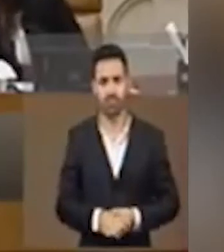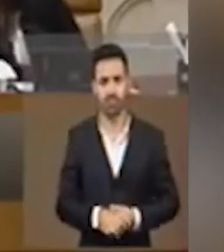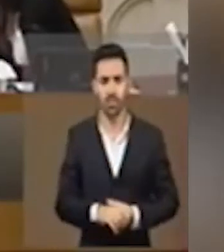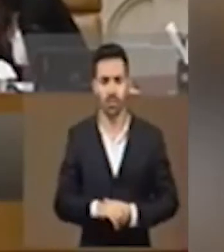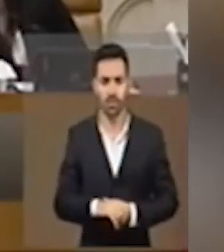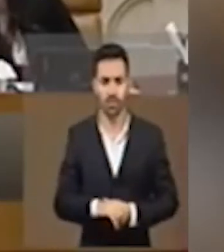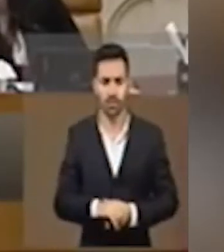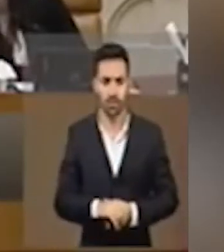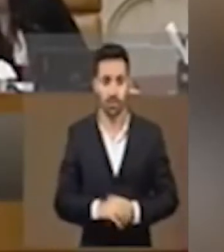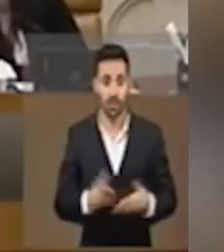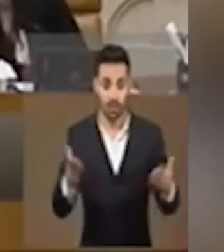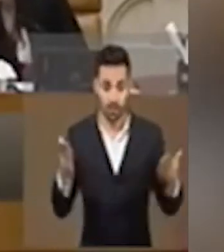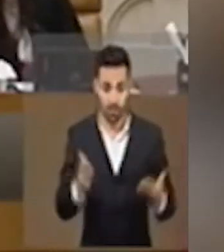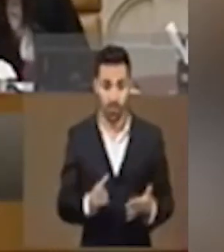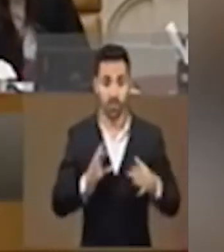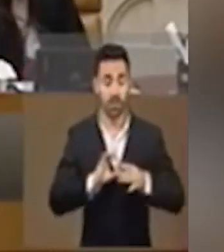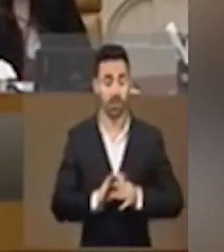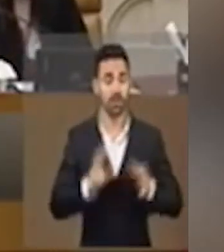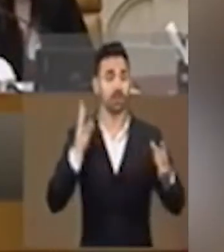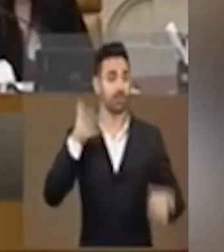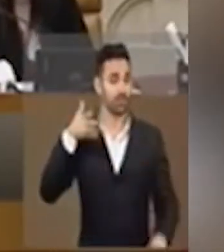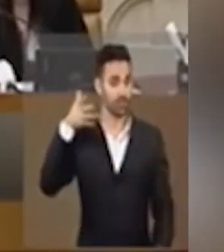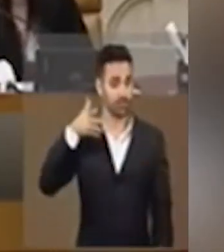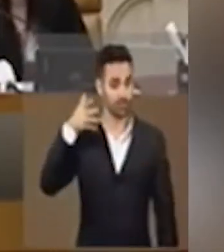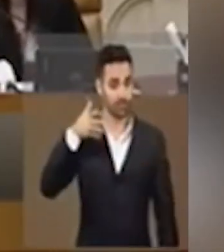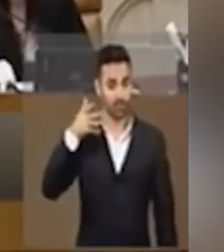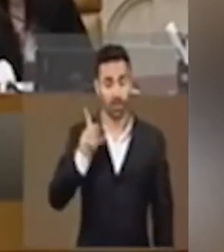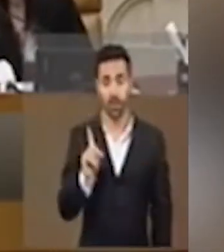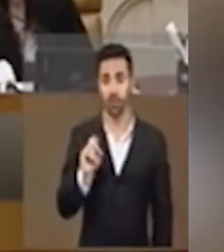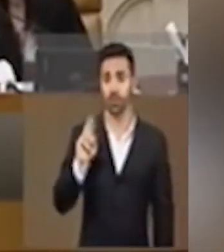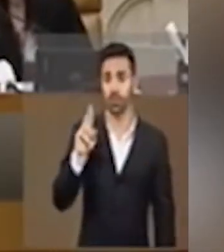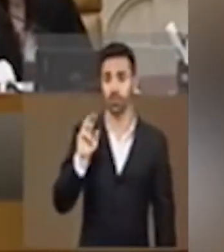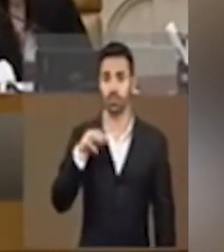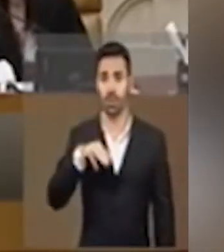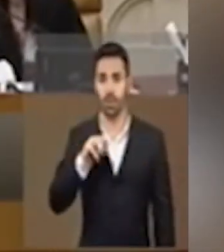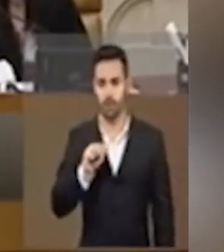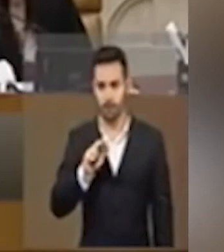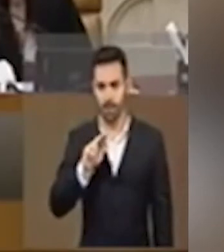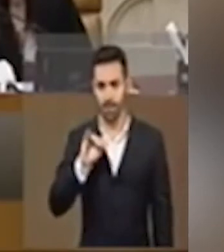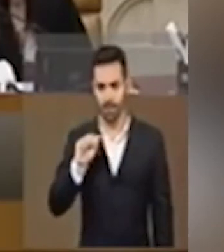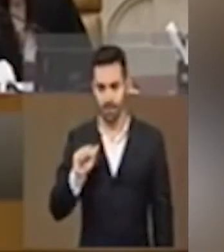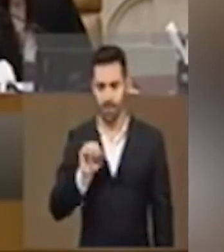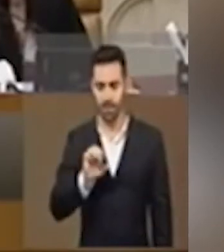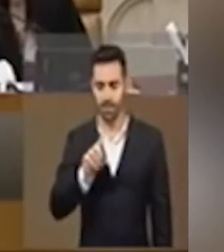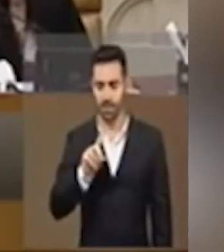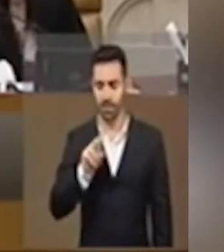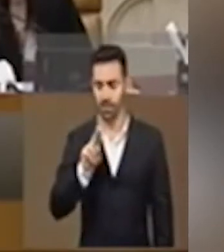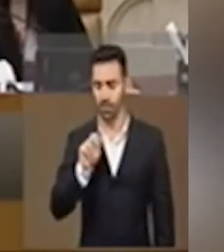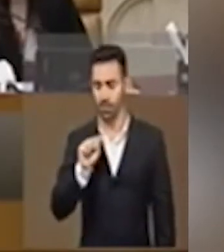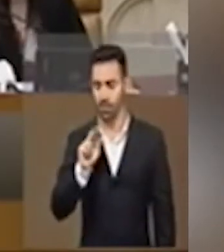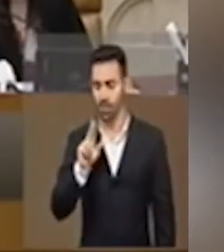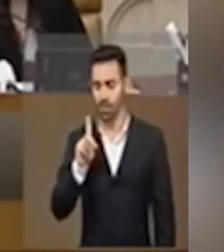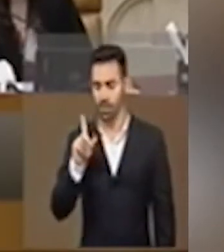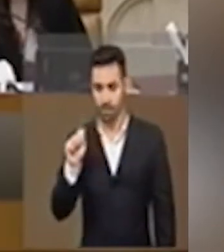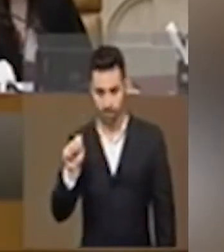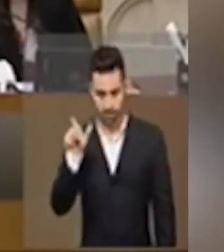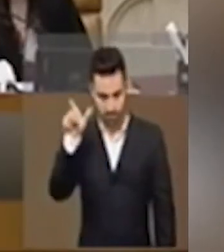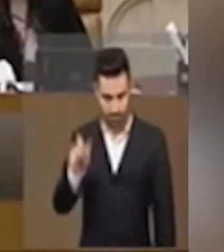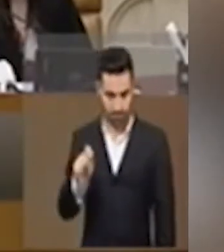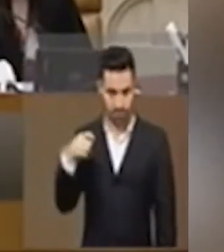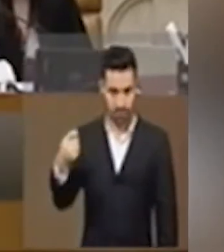agora ter a palavra da doutora maria eduarda aguiar da silva como